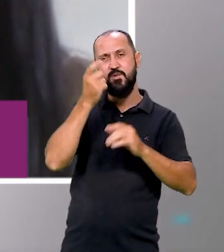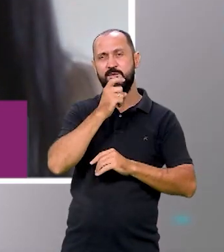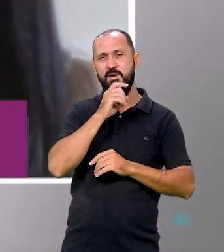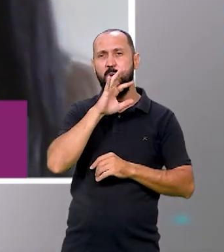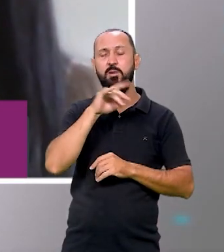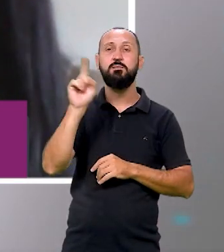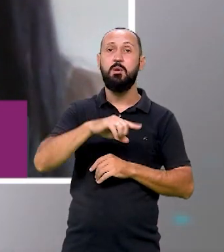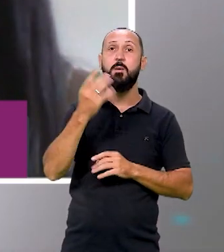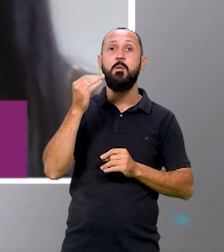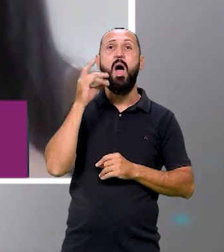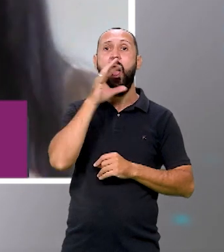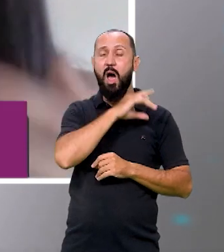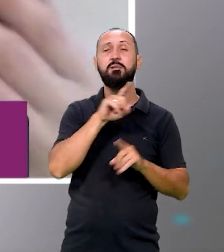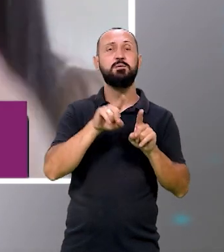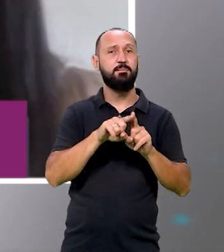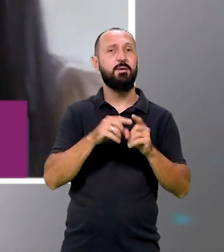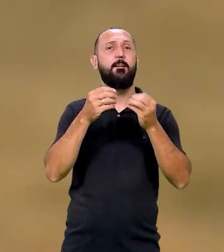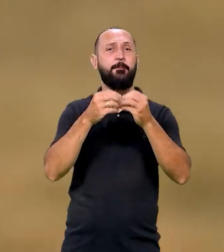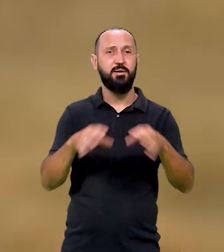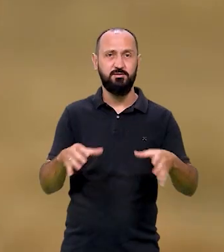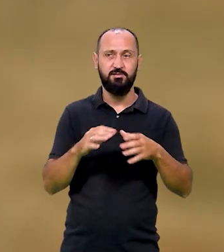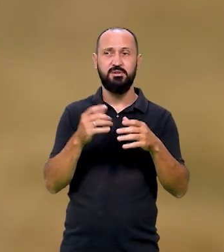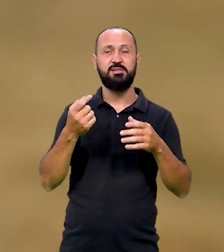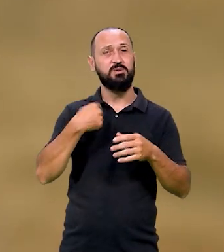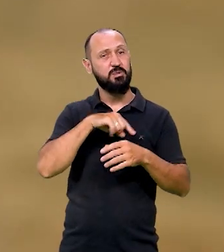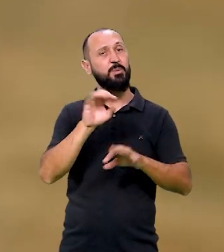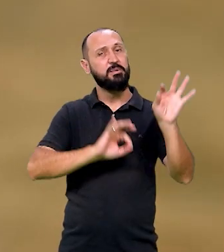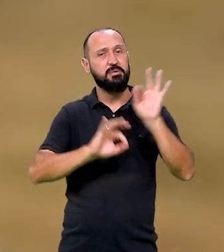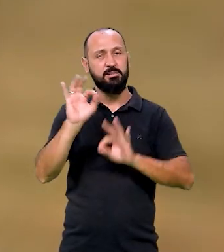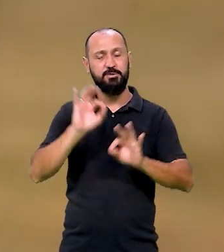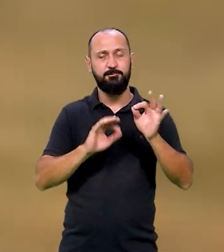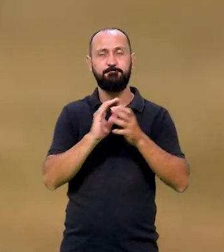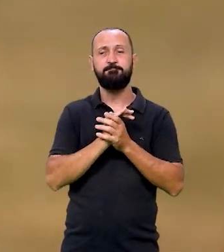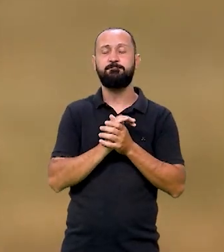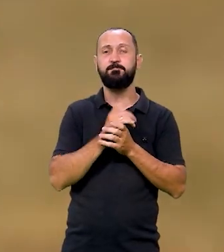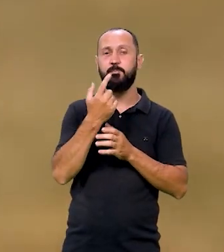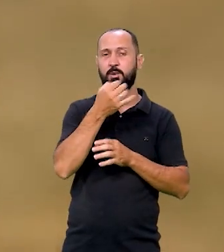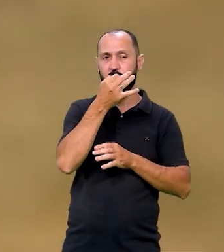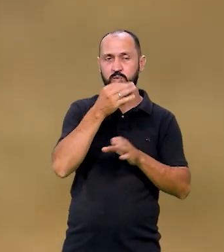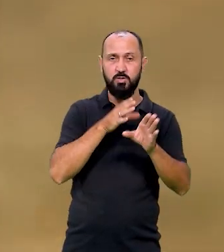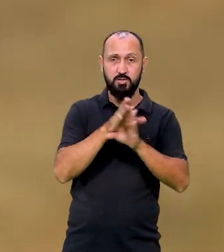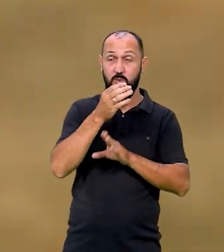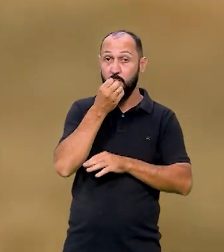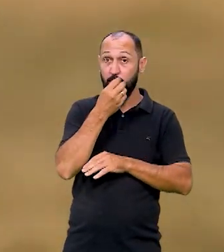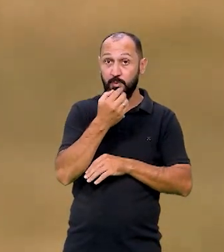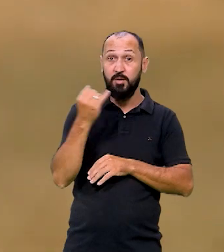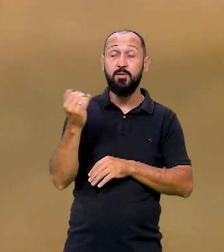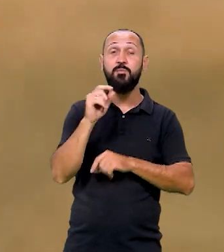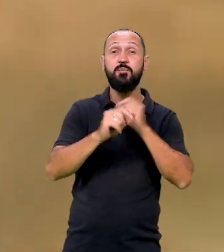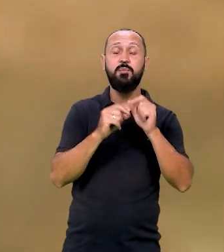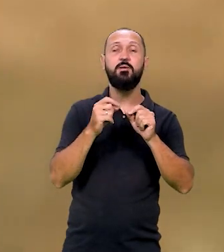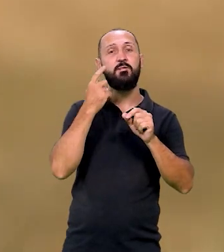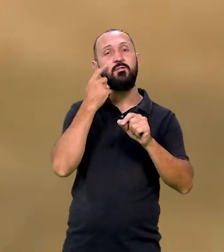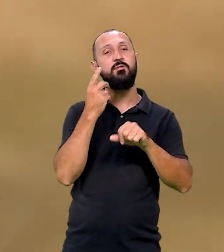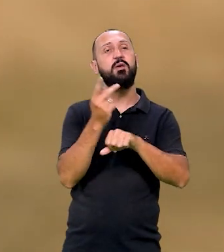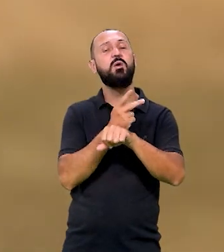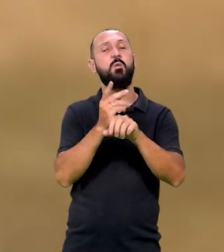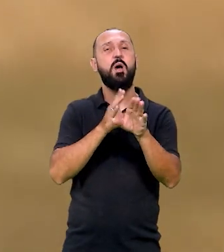gente acha que só o frio faz mal, mas o excesso de calor também, e então a gente tem que se preparar para isso. Uma dica muito importante